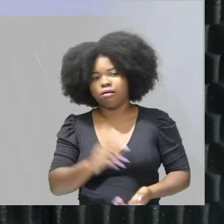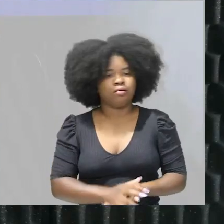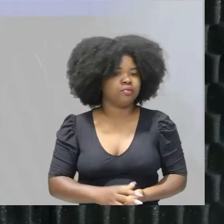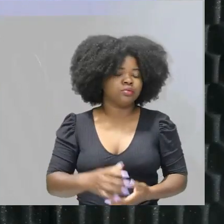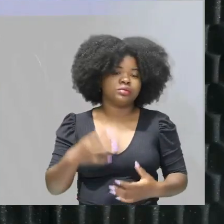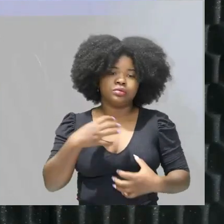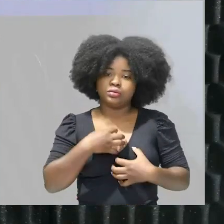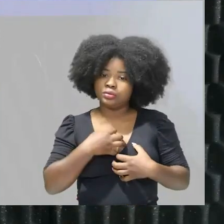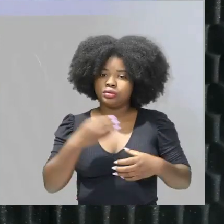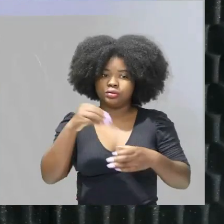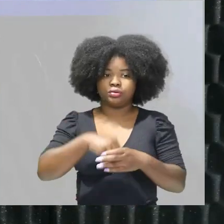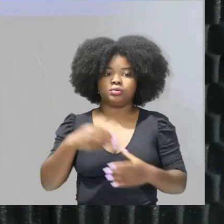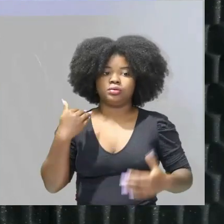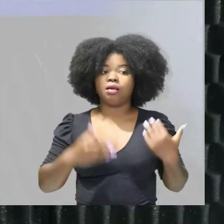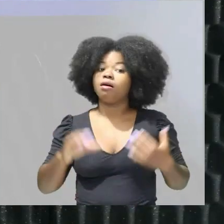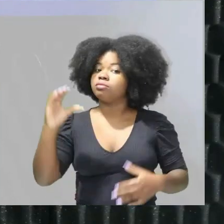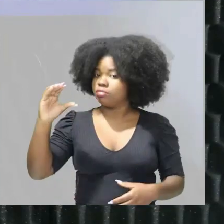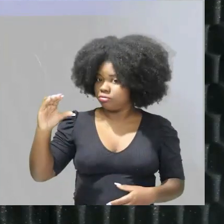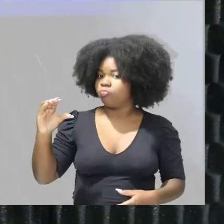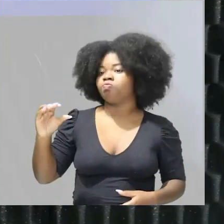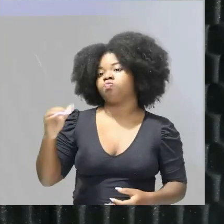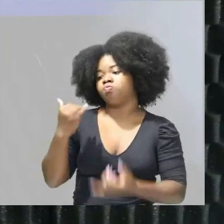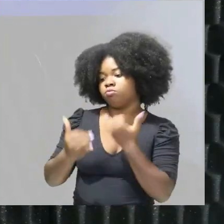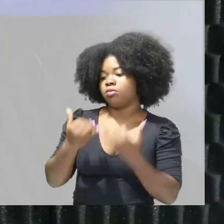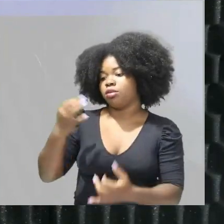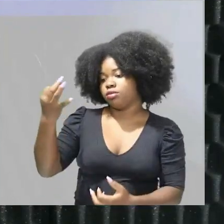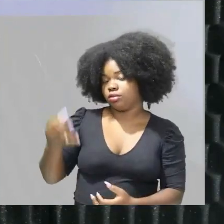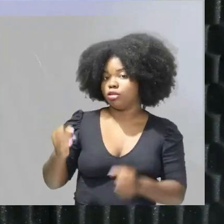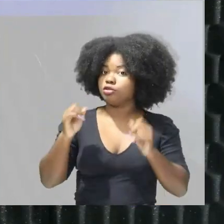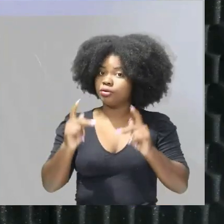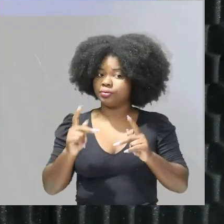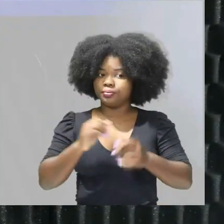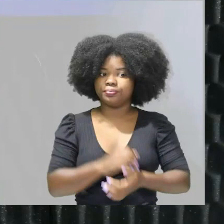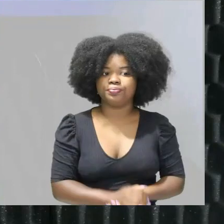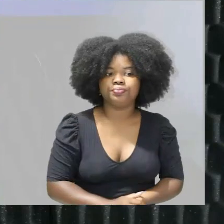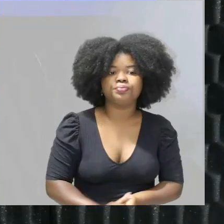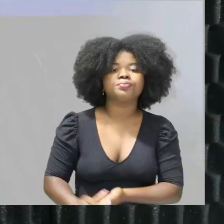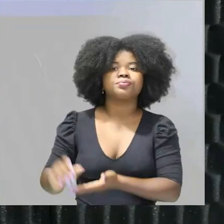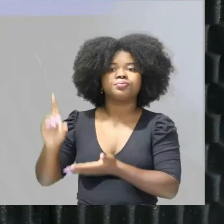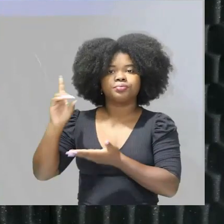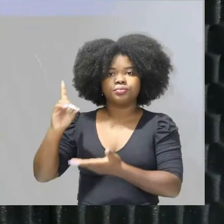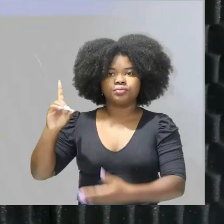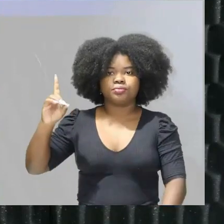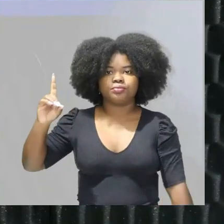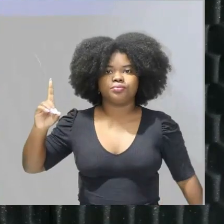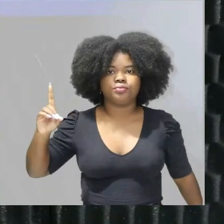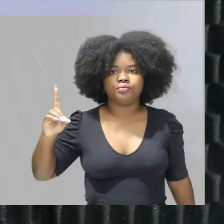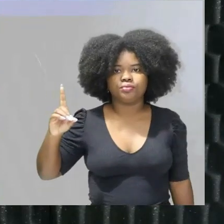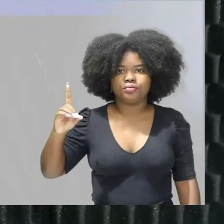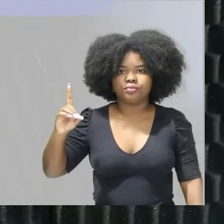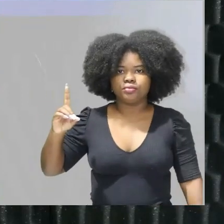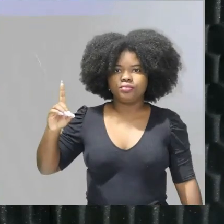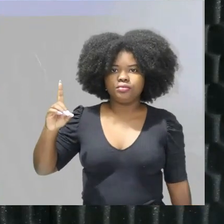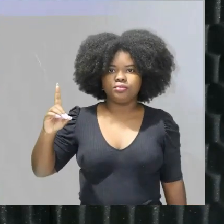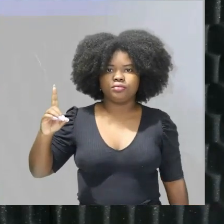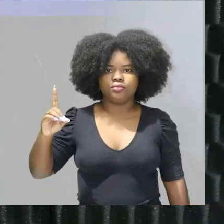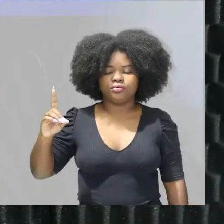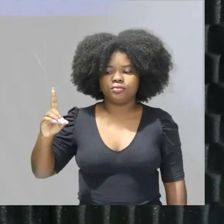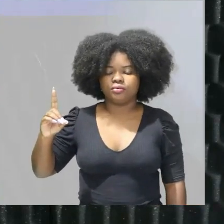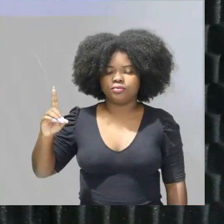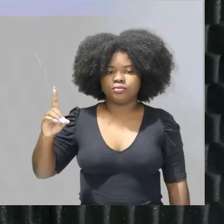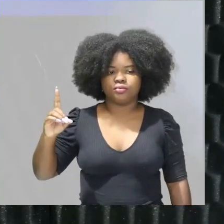no corpo a letra C Já faz mais sentido que os outros dois percebe letra de verificabilidade de